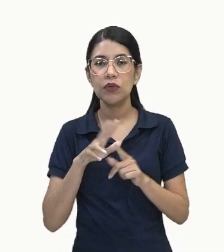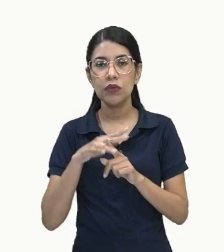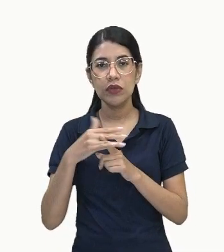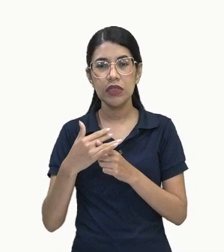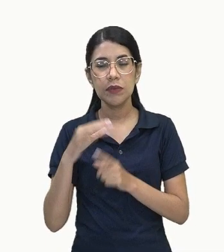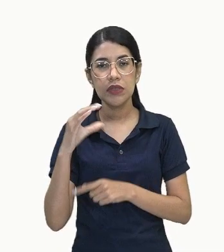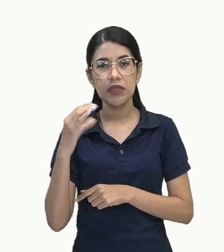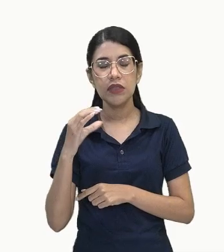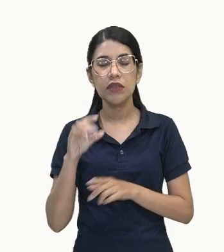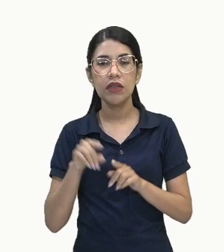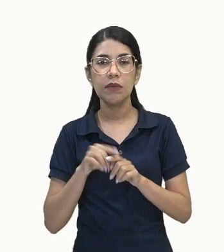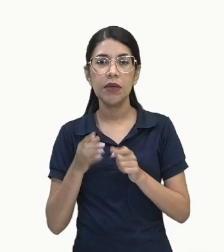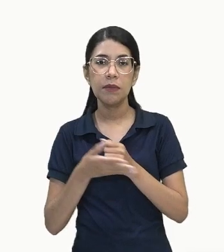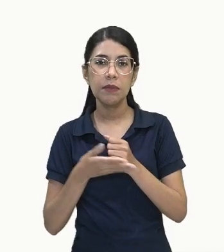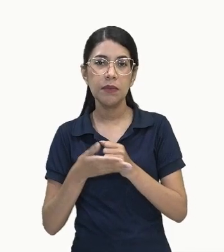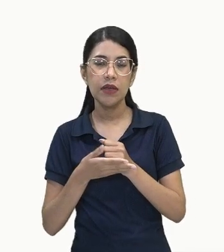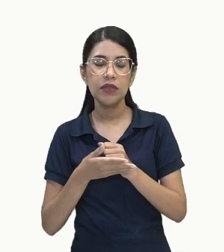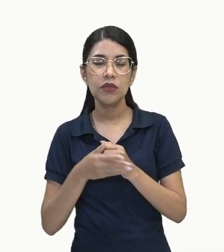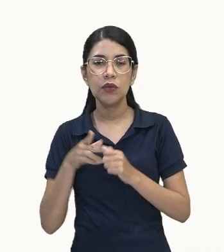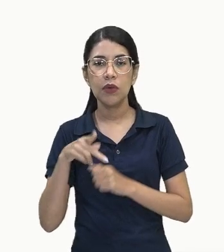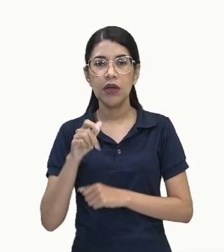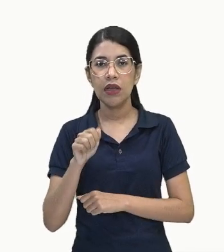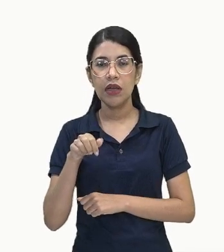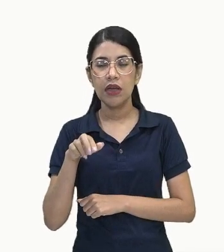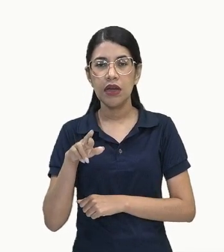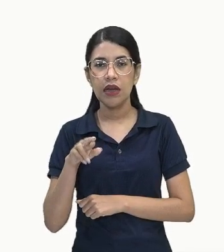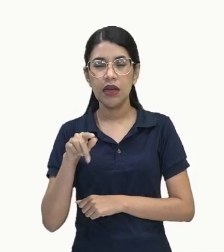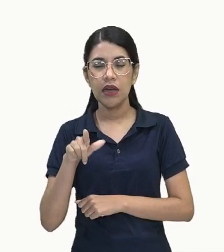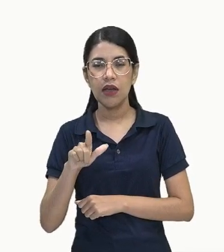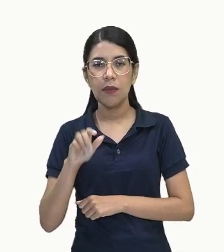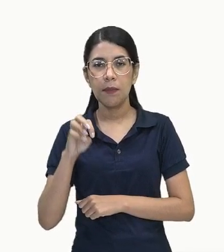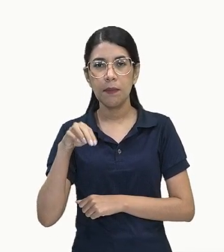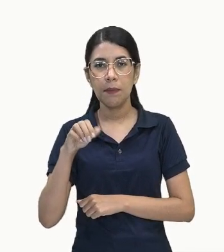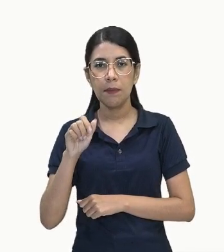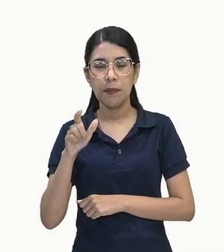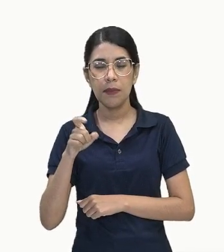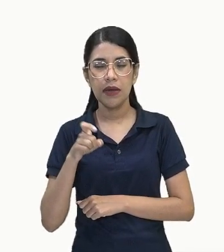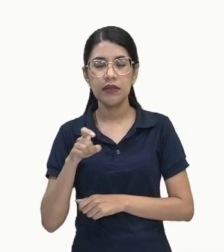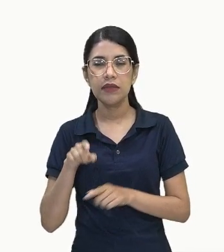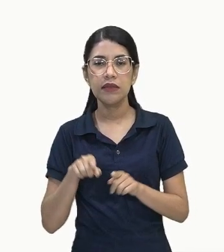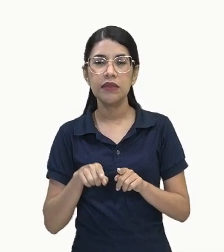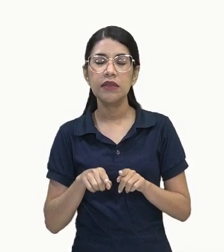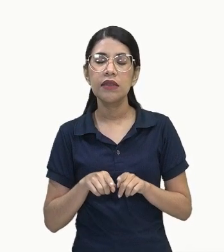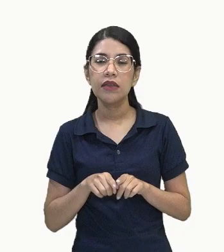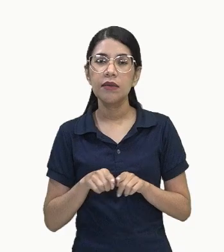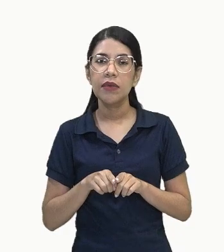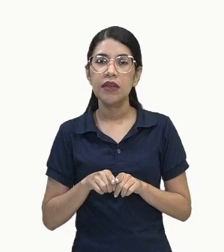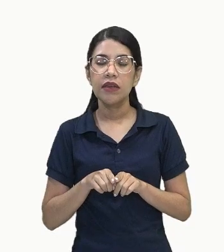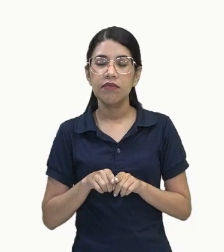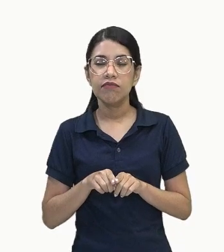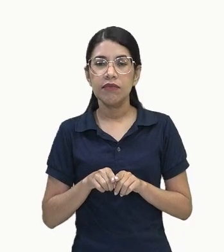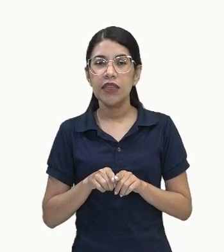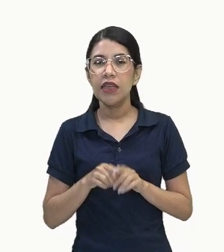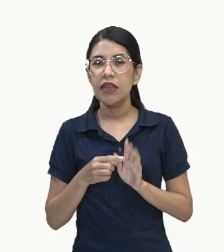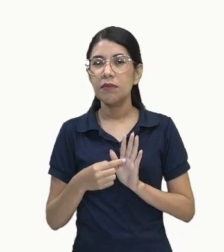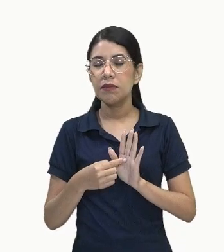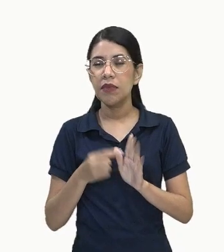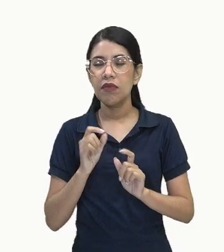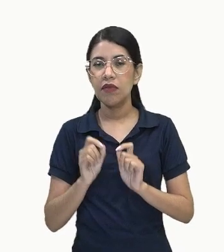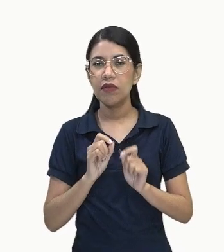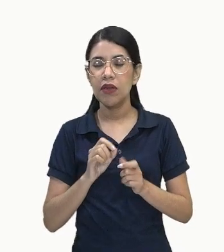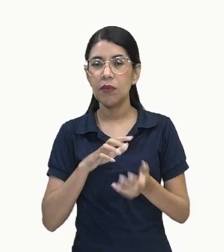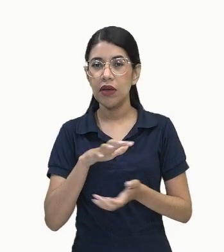por base as obras de Karl Marx e Friedrich Engels, que pregavam basicamente uma revolução de